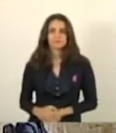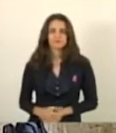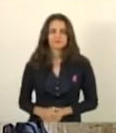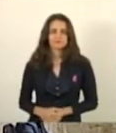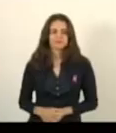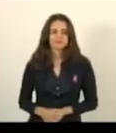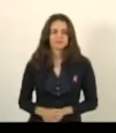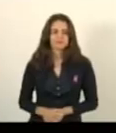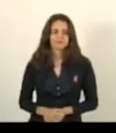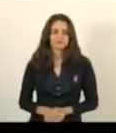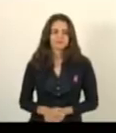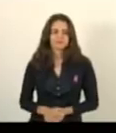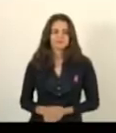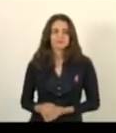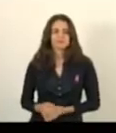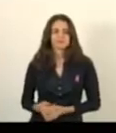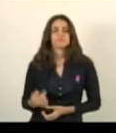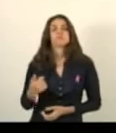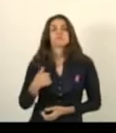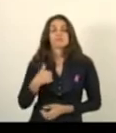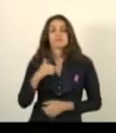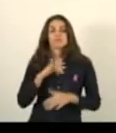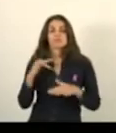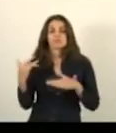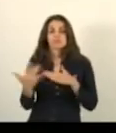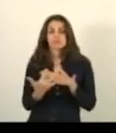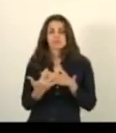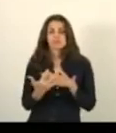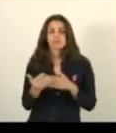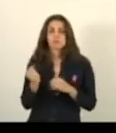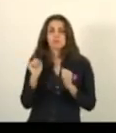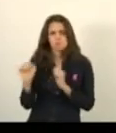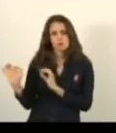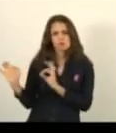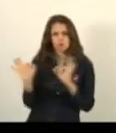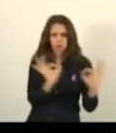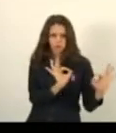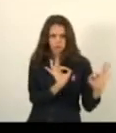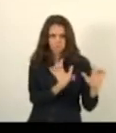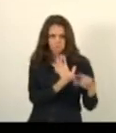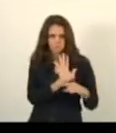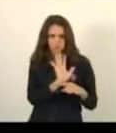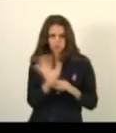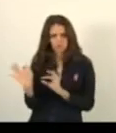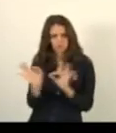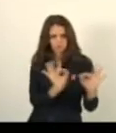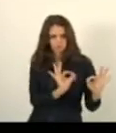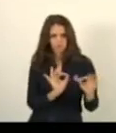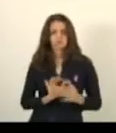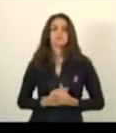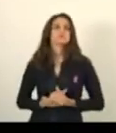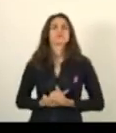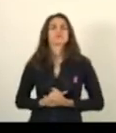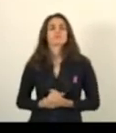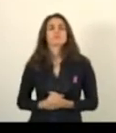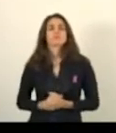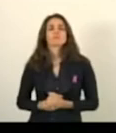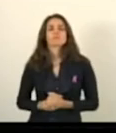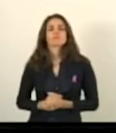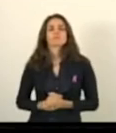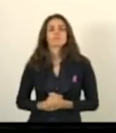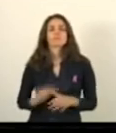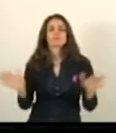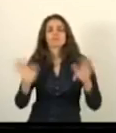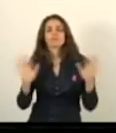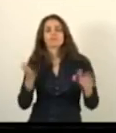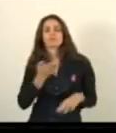Usar minha rede social para conclamar essa conferência, participar conosco. Olá, meus amigos